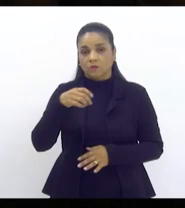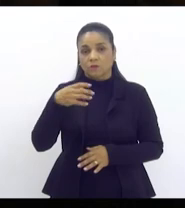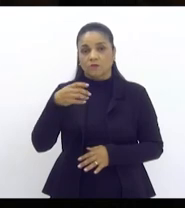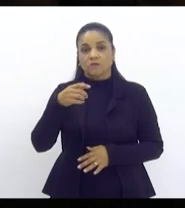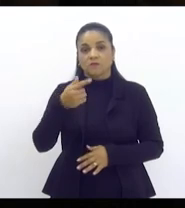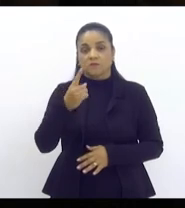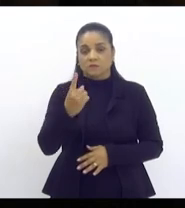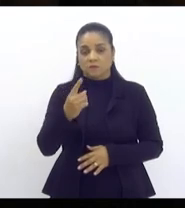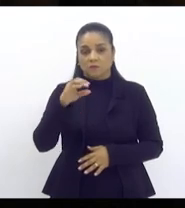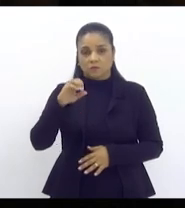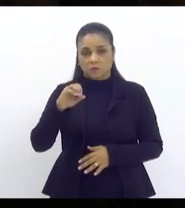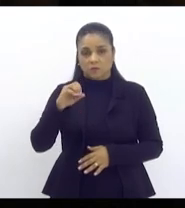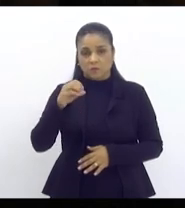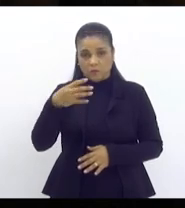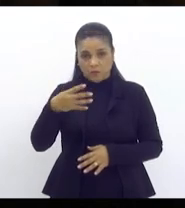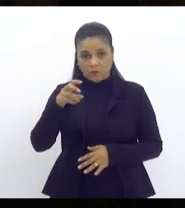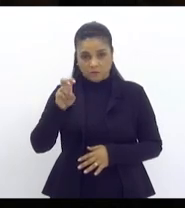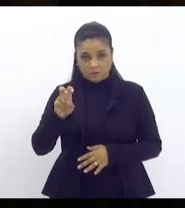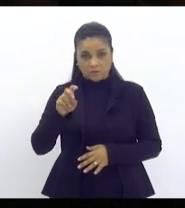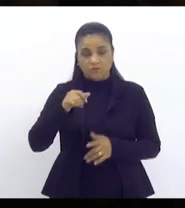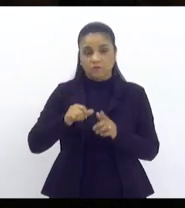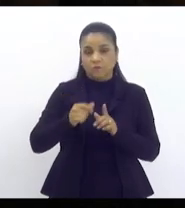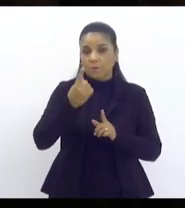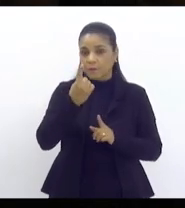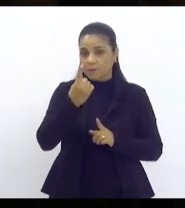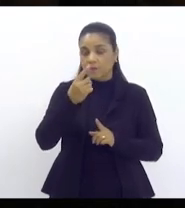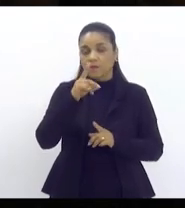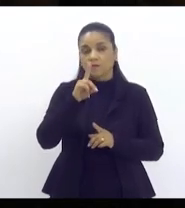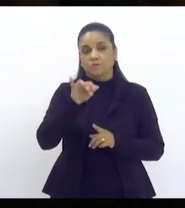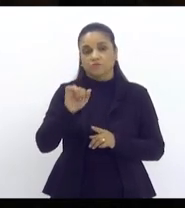48.145, de 1º de julho